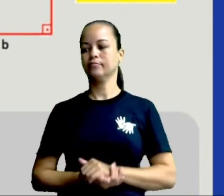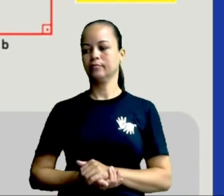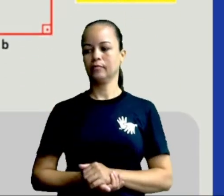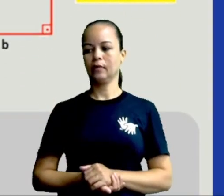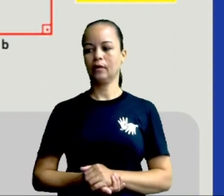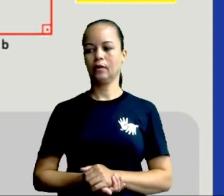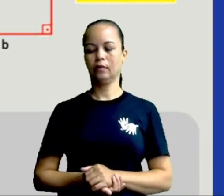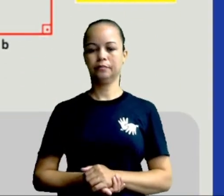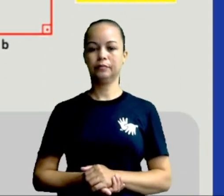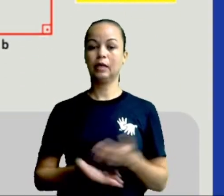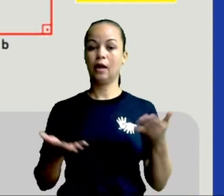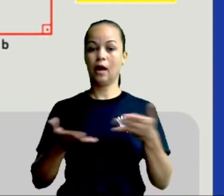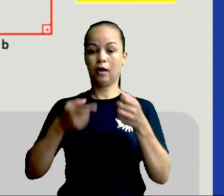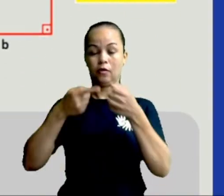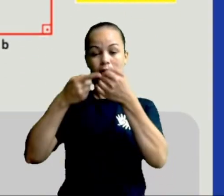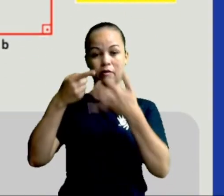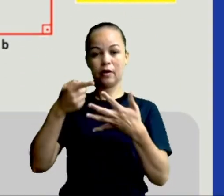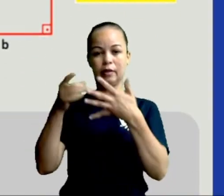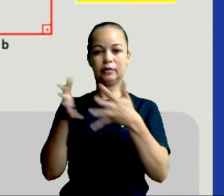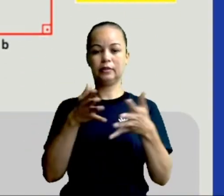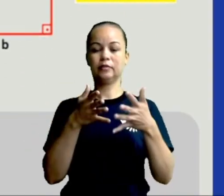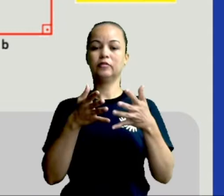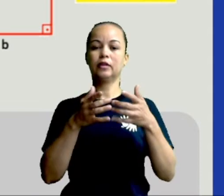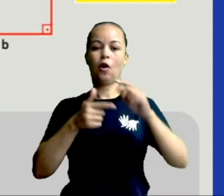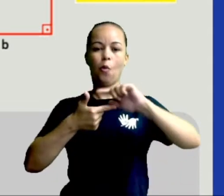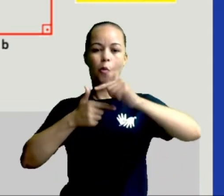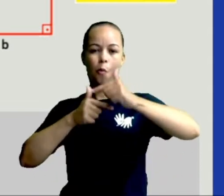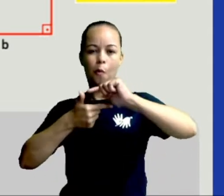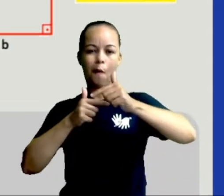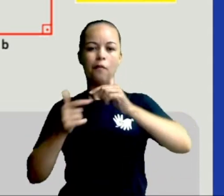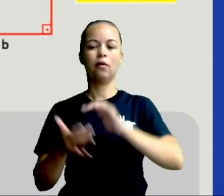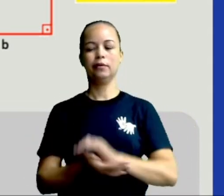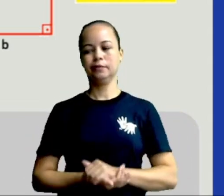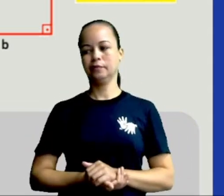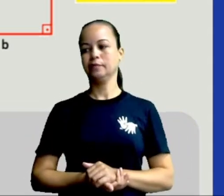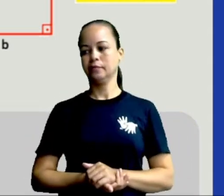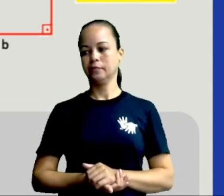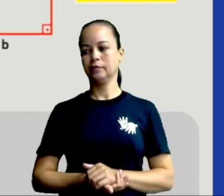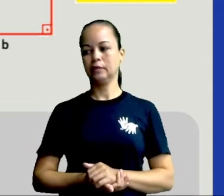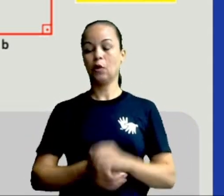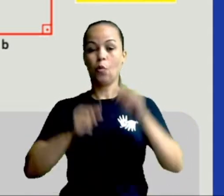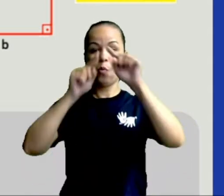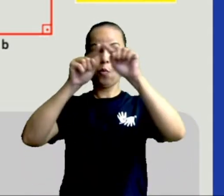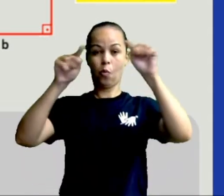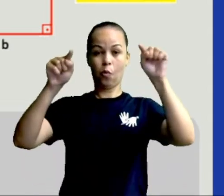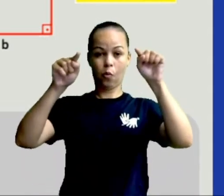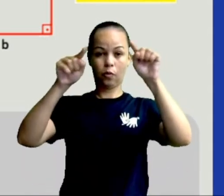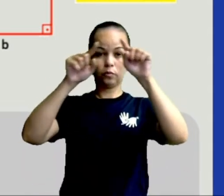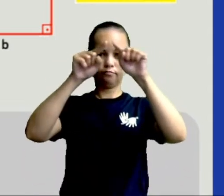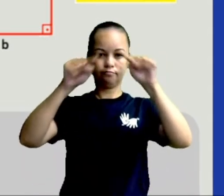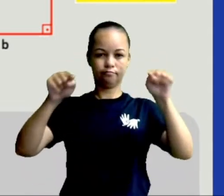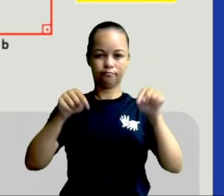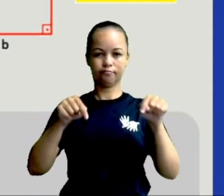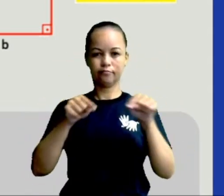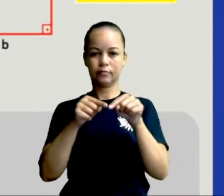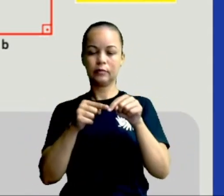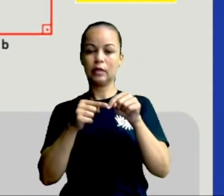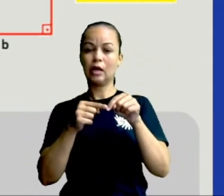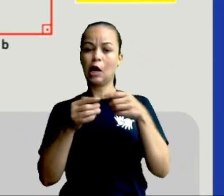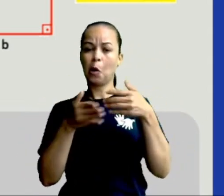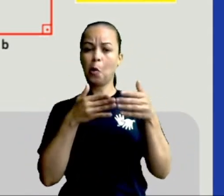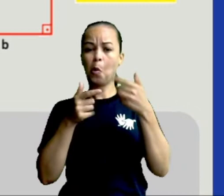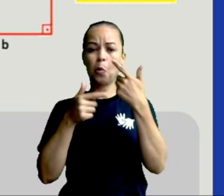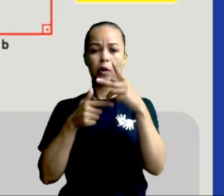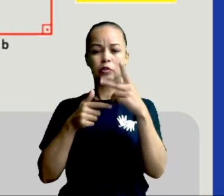Ok? Então, vamos classificar um pouco dos polígonos. Um polígono pode ser classificado de acordo com as suas